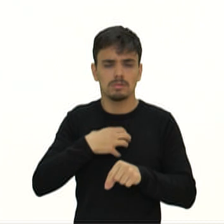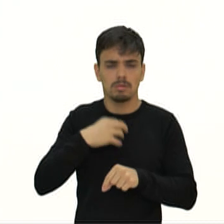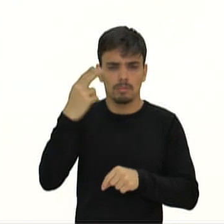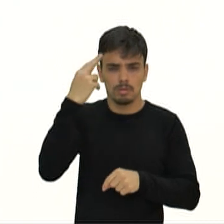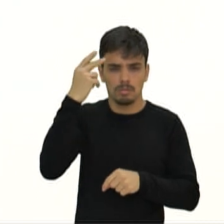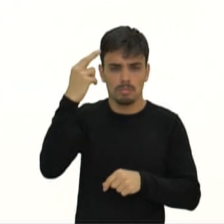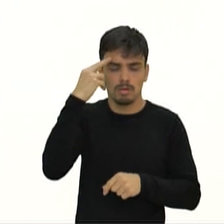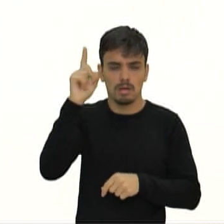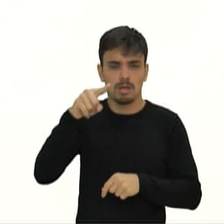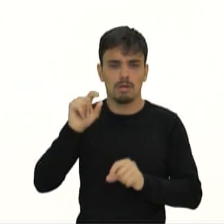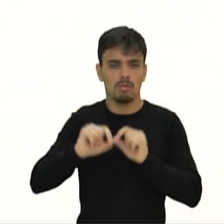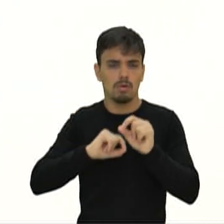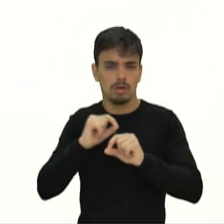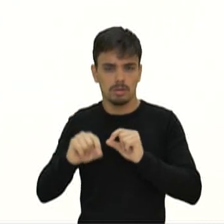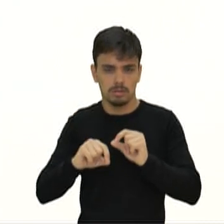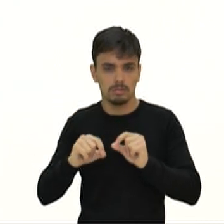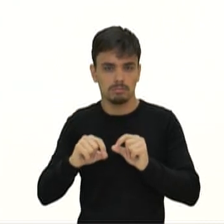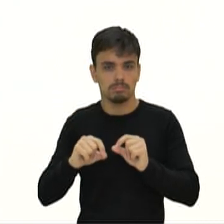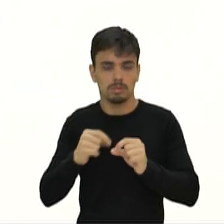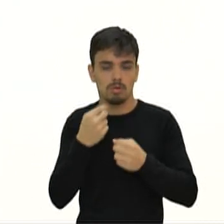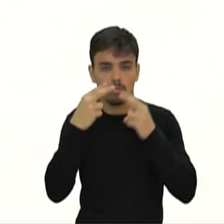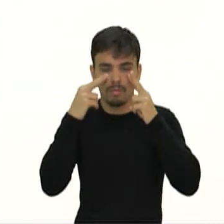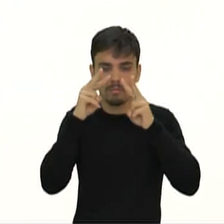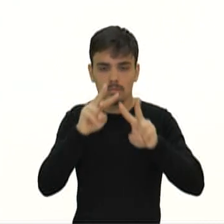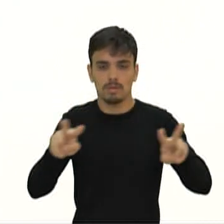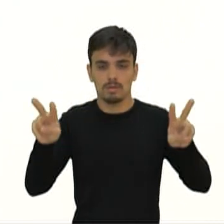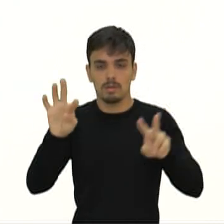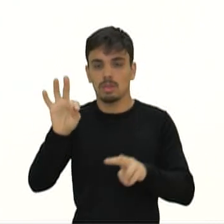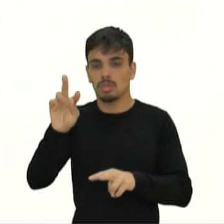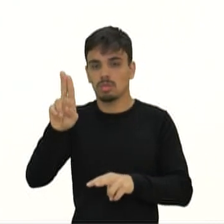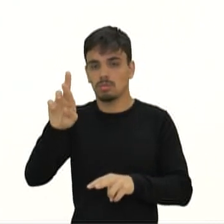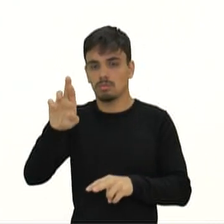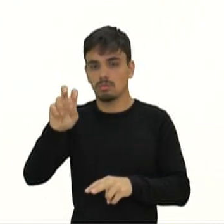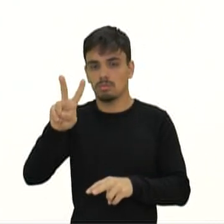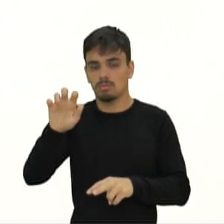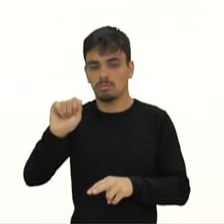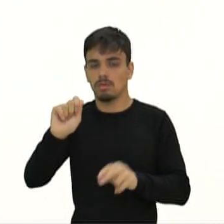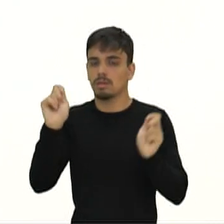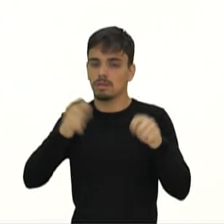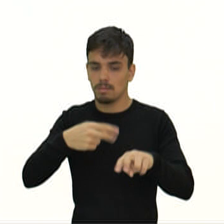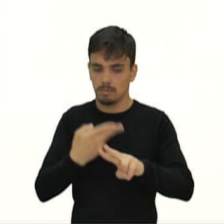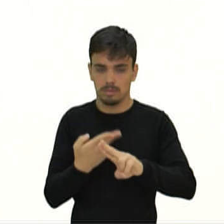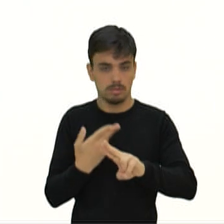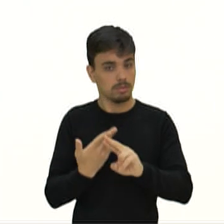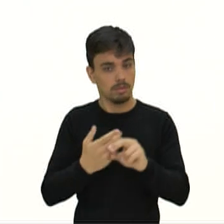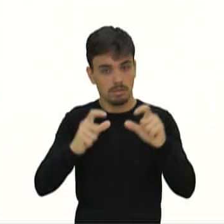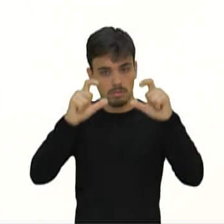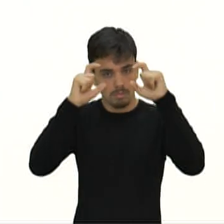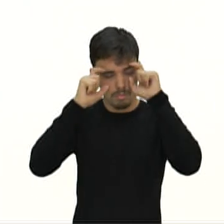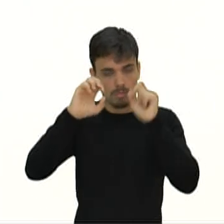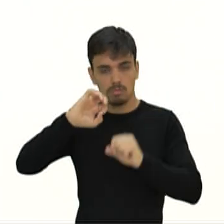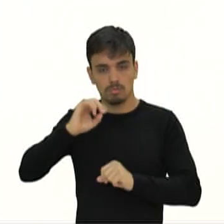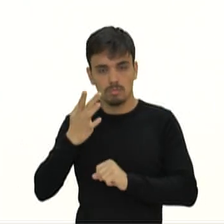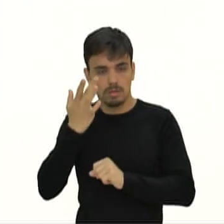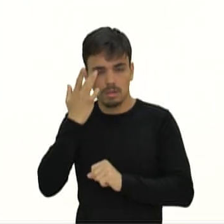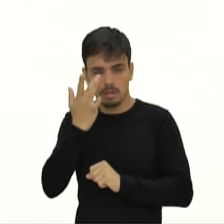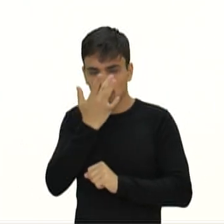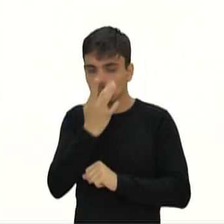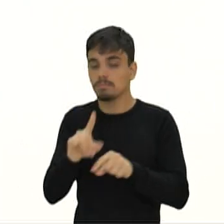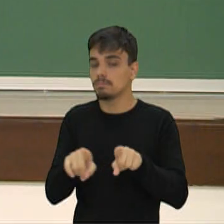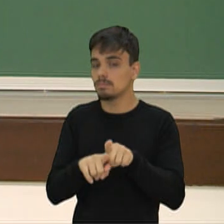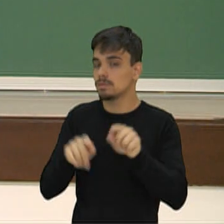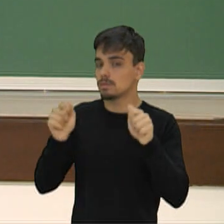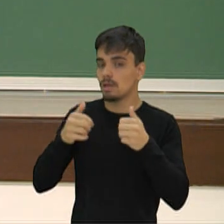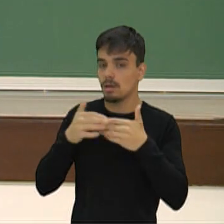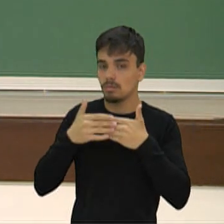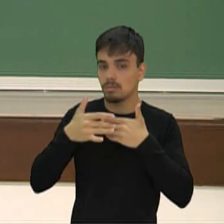visão turva. Os tratamentos incluem prescrição de óculos ou lentes de contato. Para vocês verem o que isso pode ocorrer